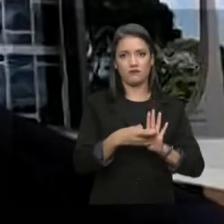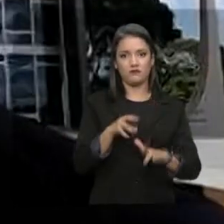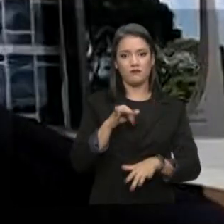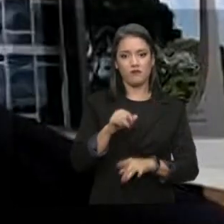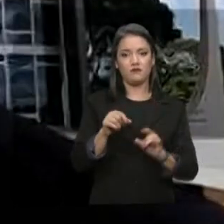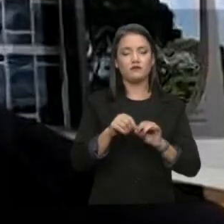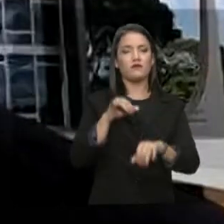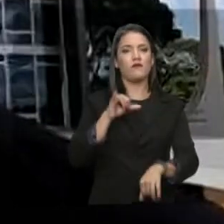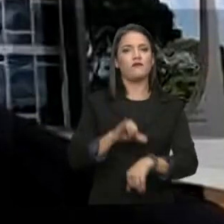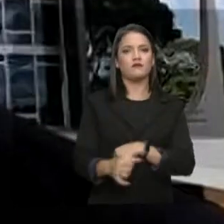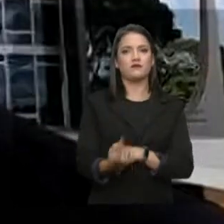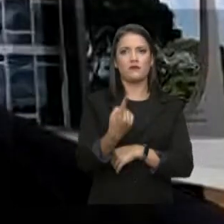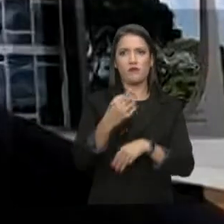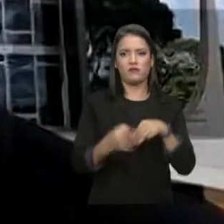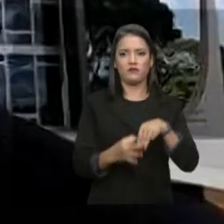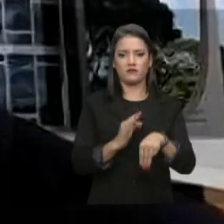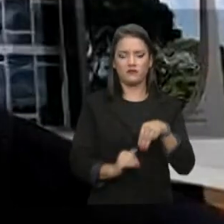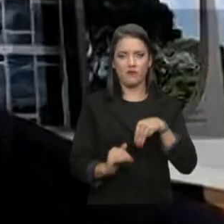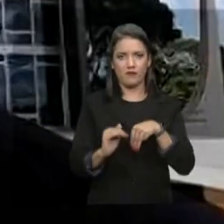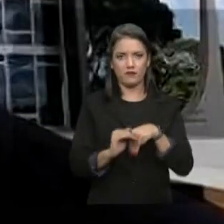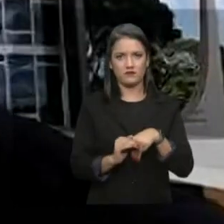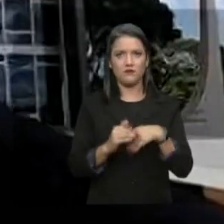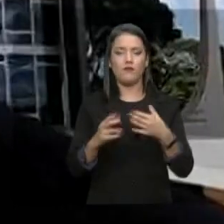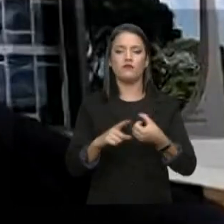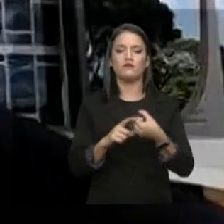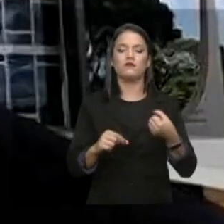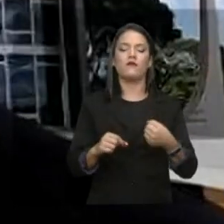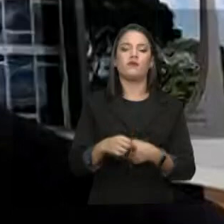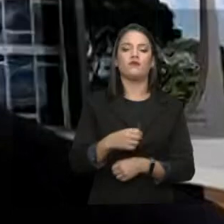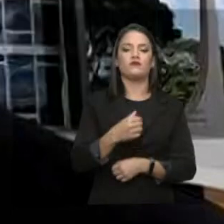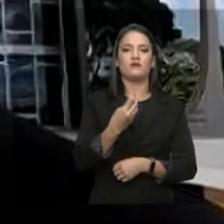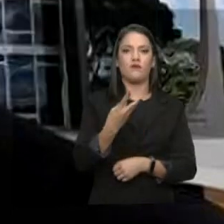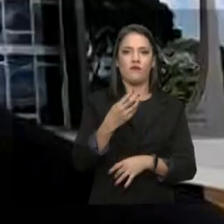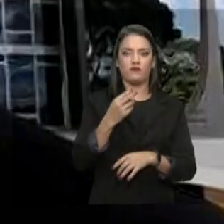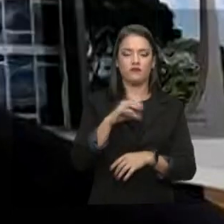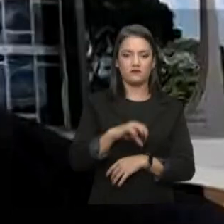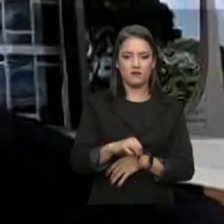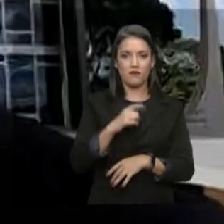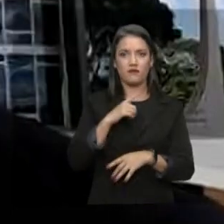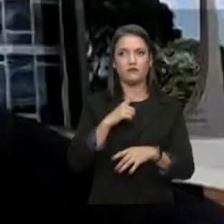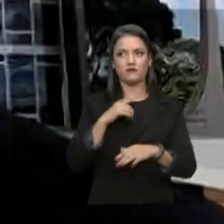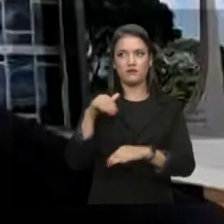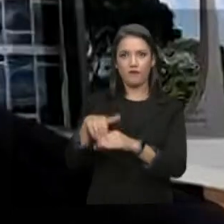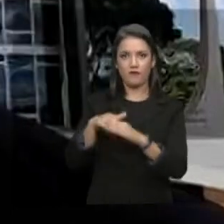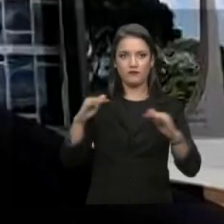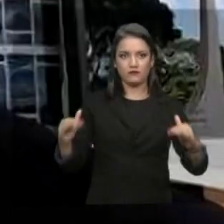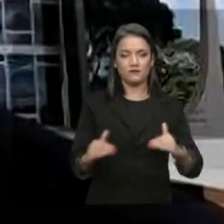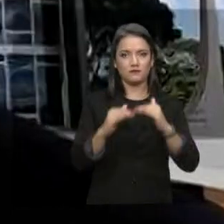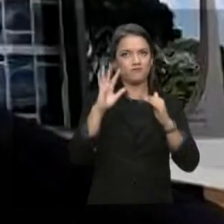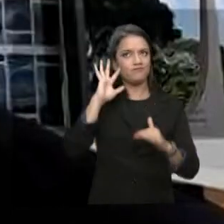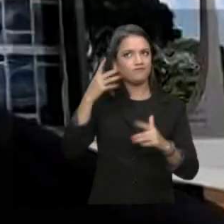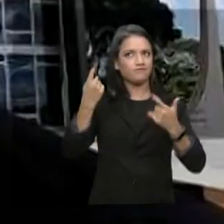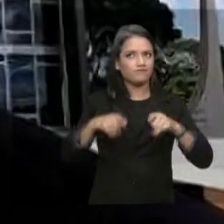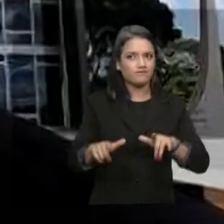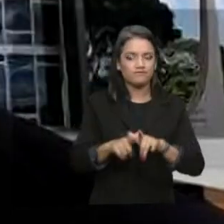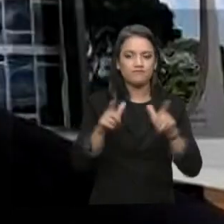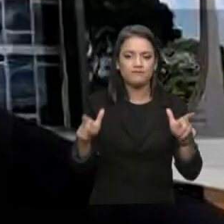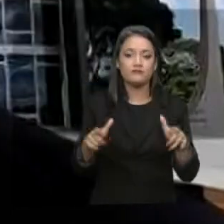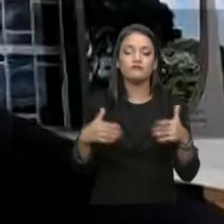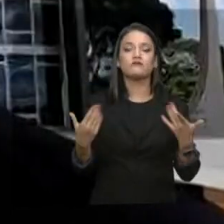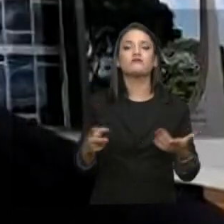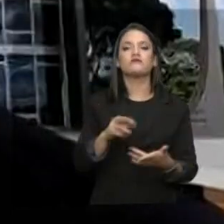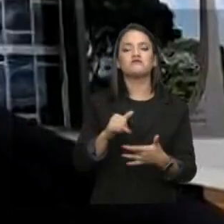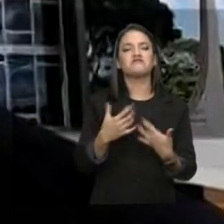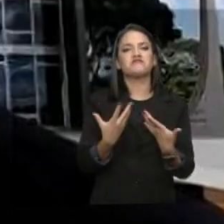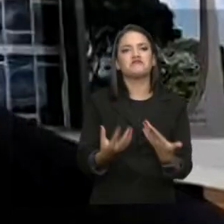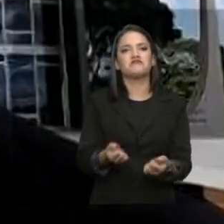ausência de falta de um ministro, nos termos do artigo 13, 9, empate na votação de matéria, cuja solução dependa de maioria absoluta, considerar-se-á